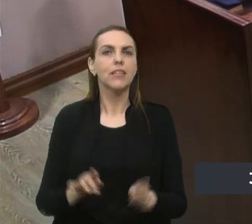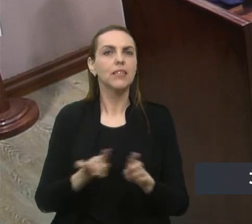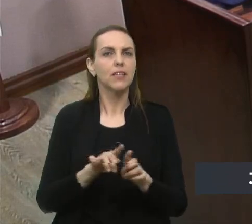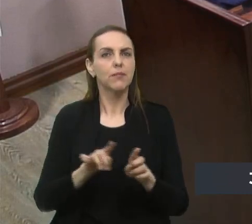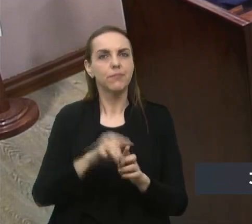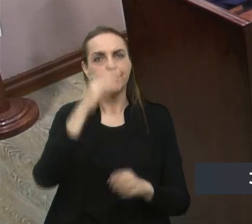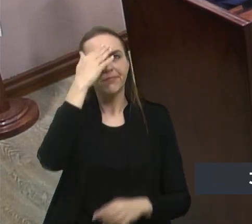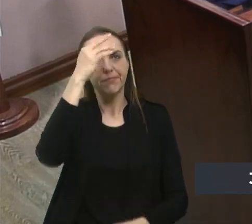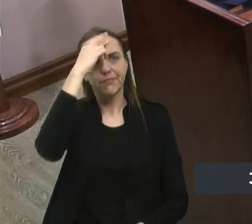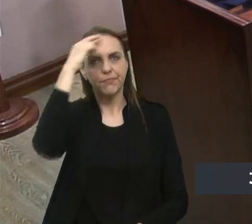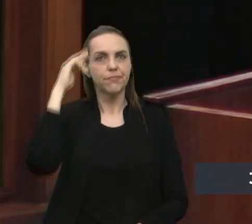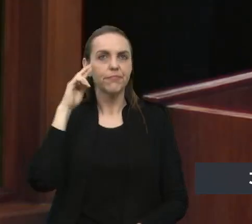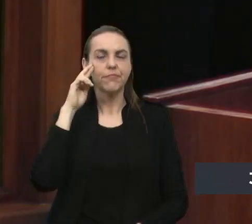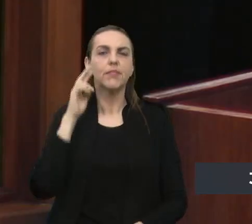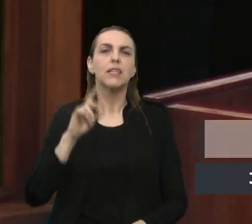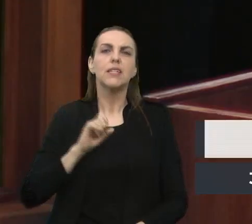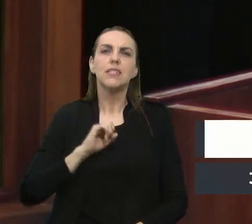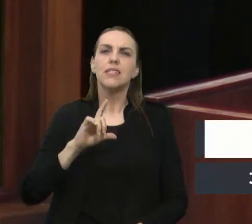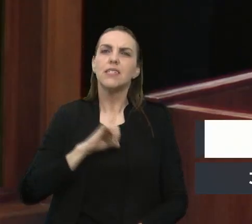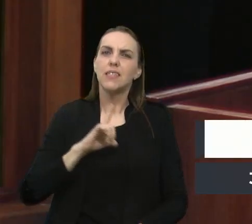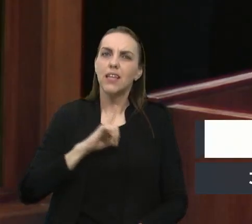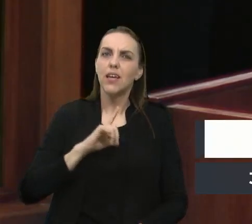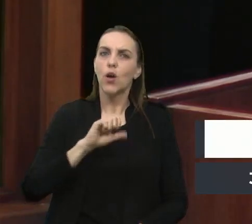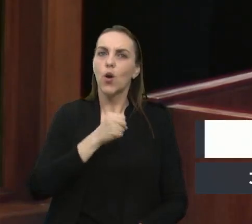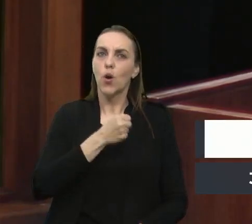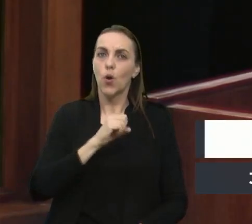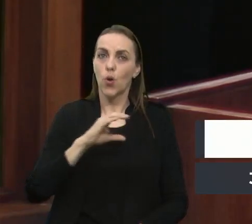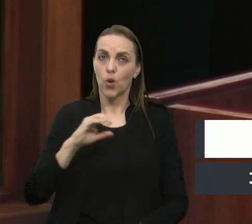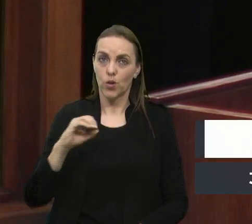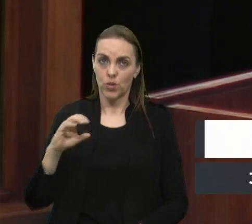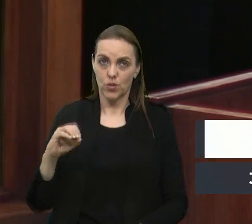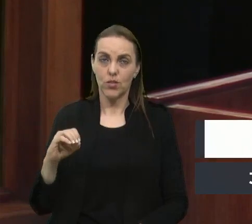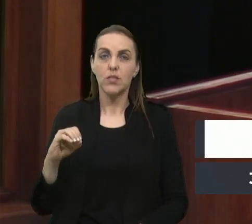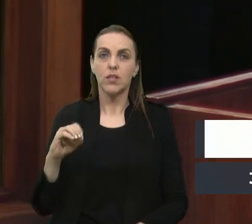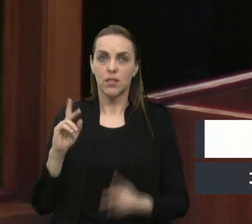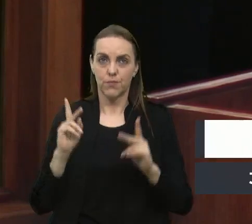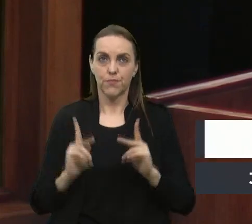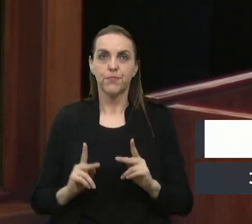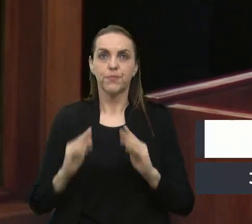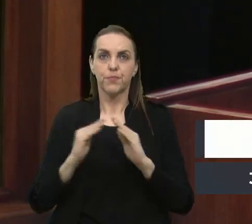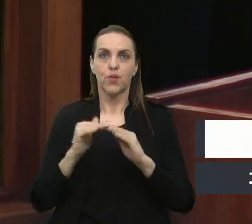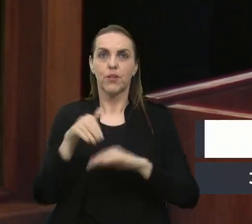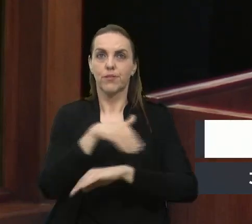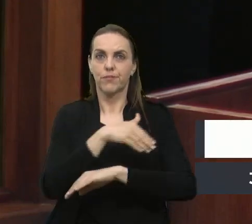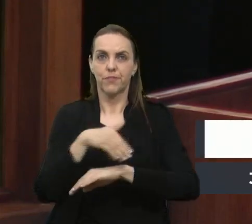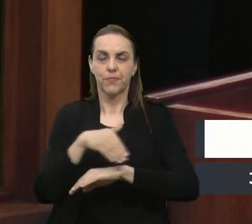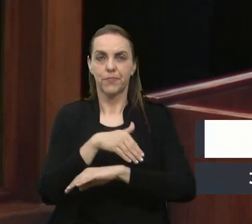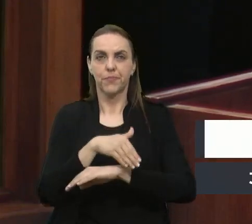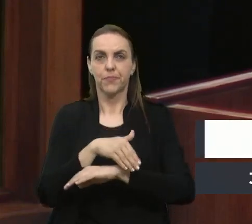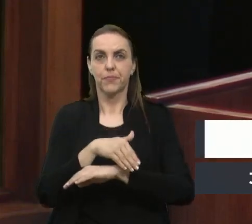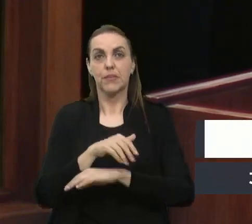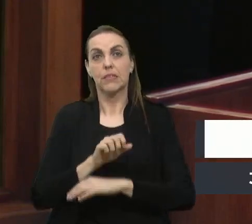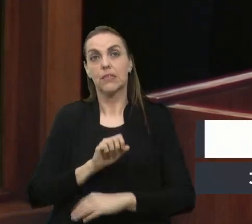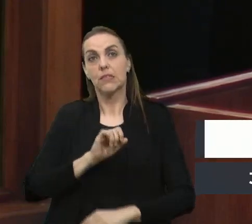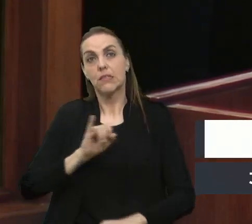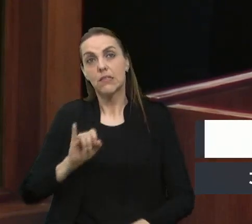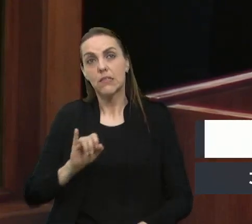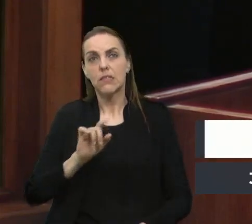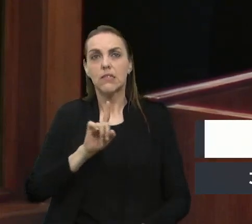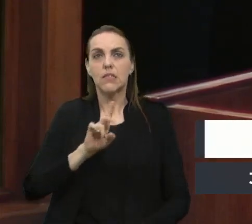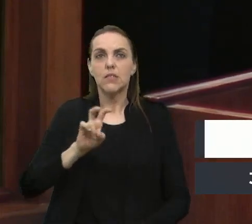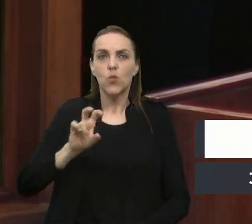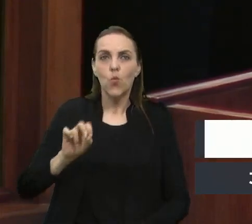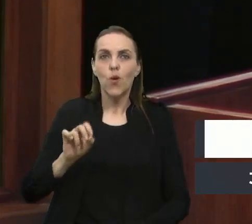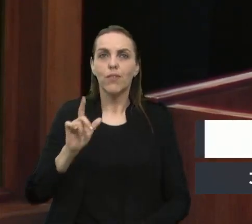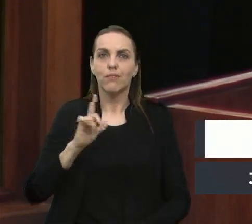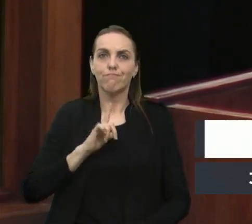hoje 800 e desses 800 tem 150 que estão dispostos a